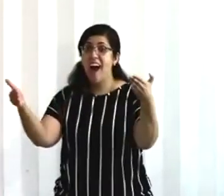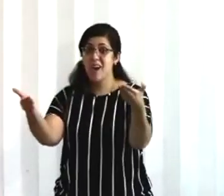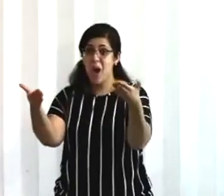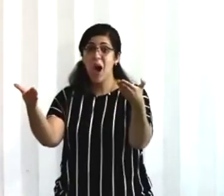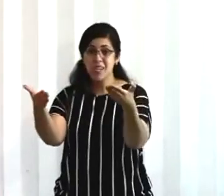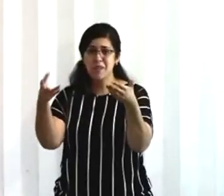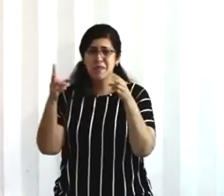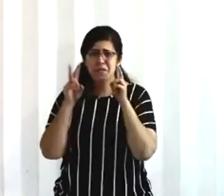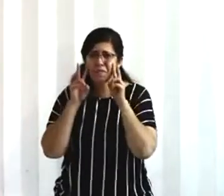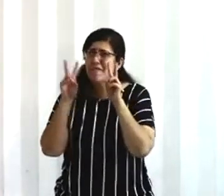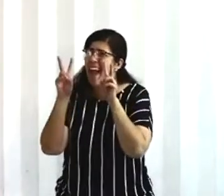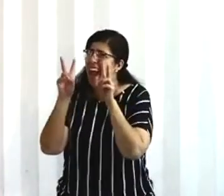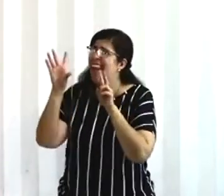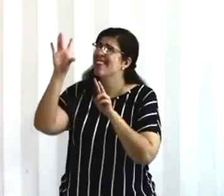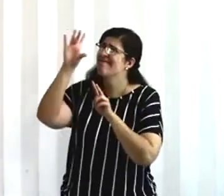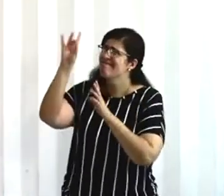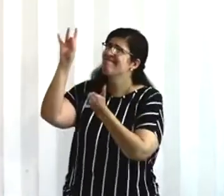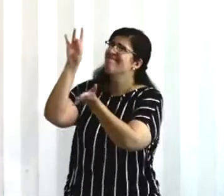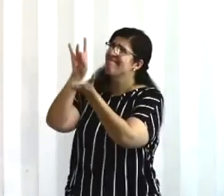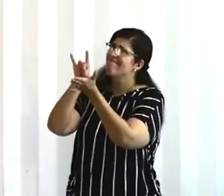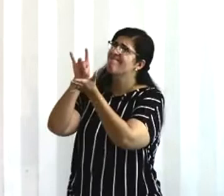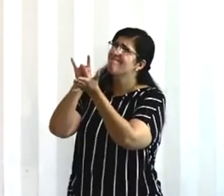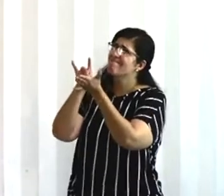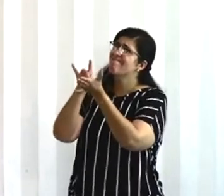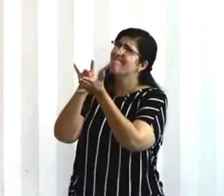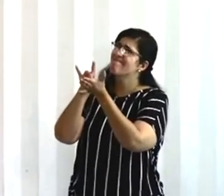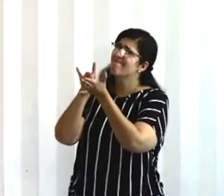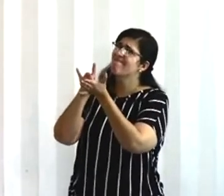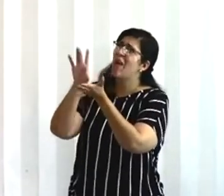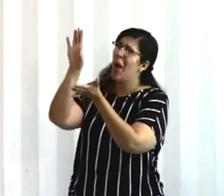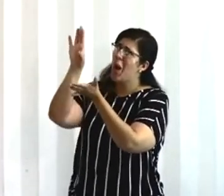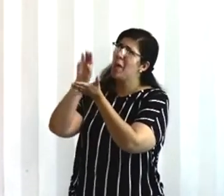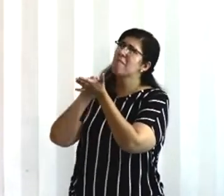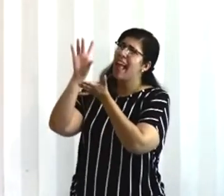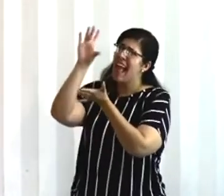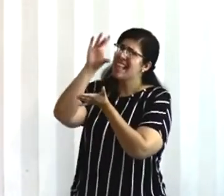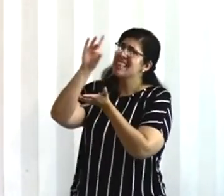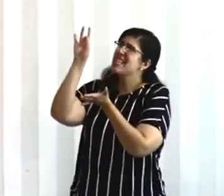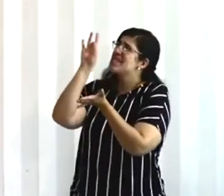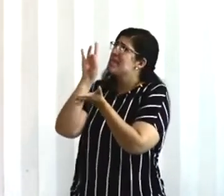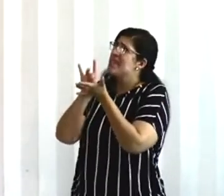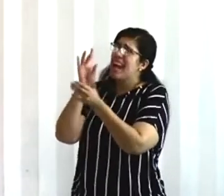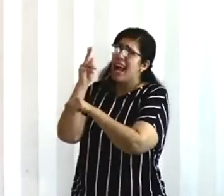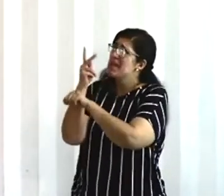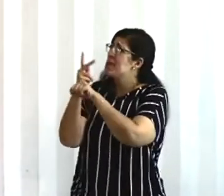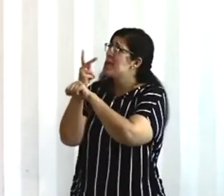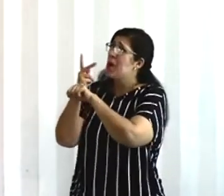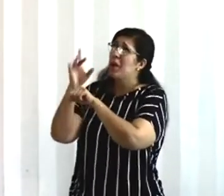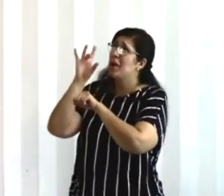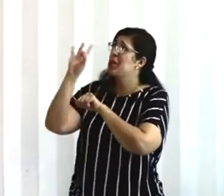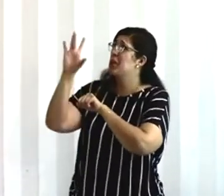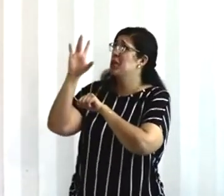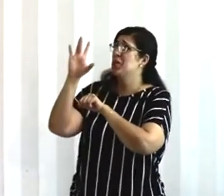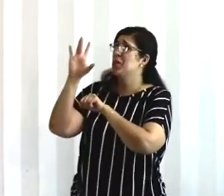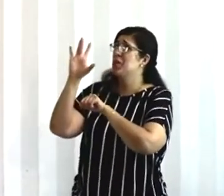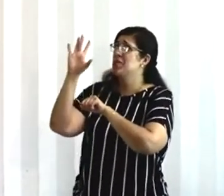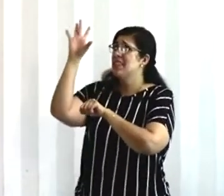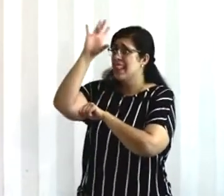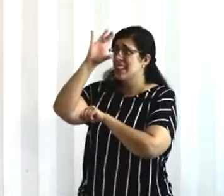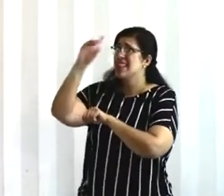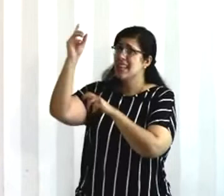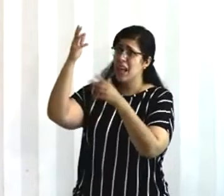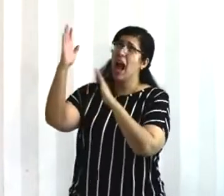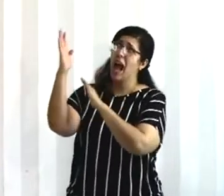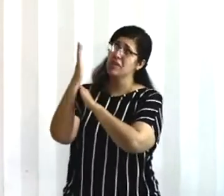olhar e ver que as verdades estão nele, e que as verdades de fato são para nós